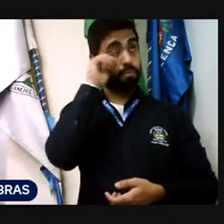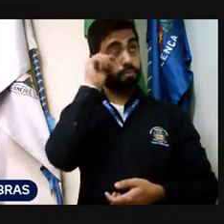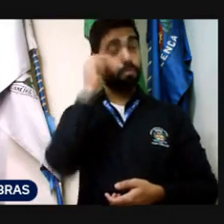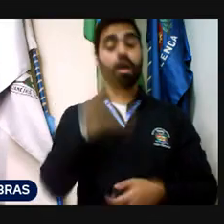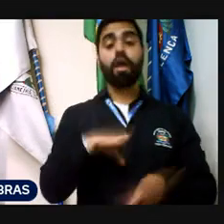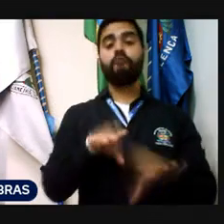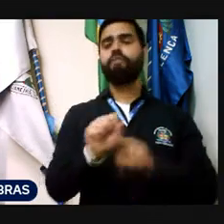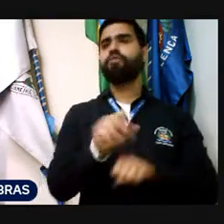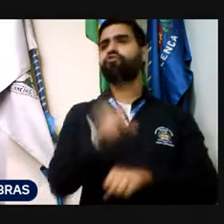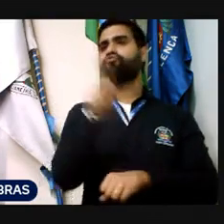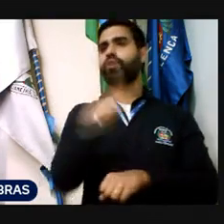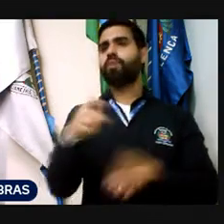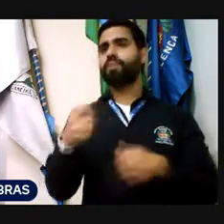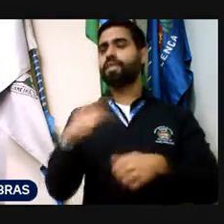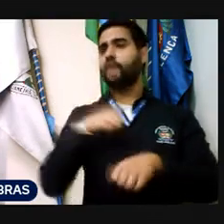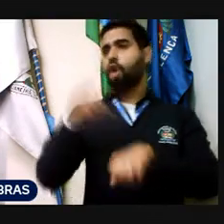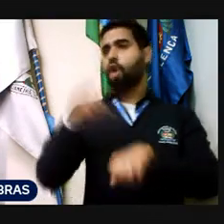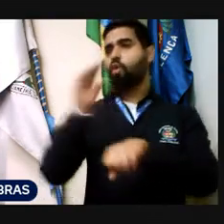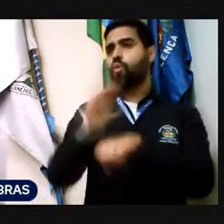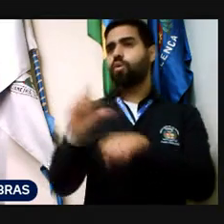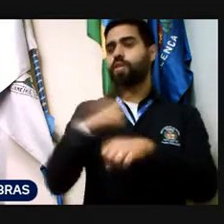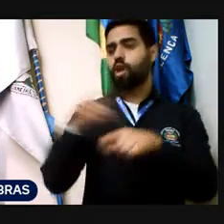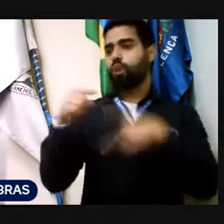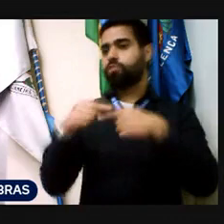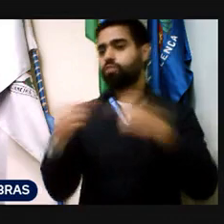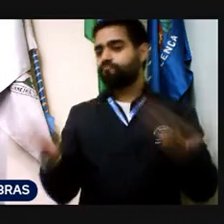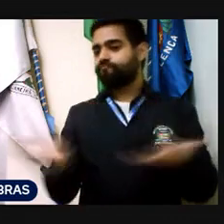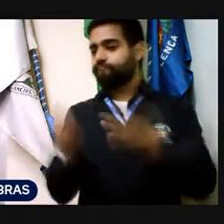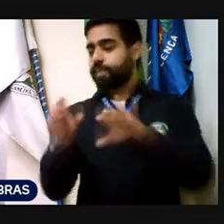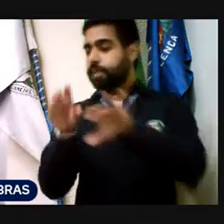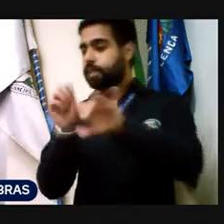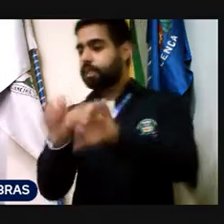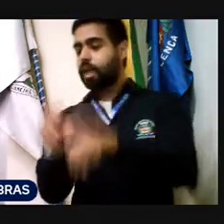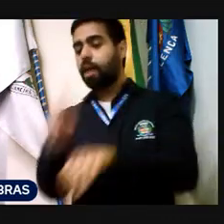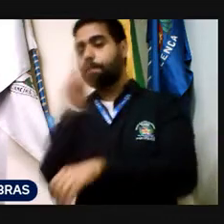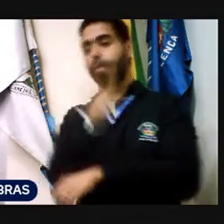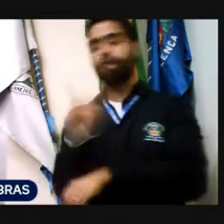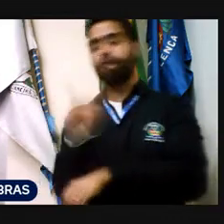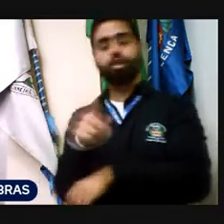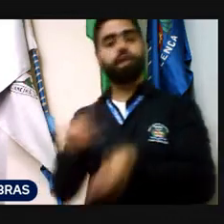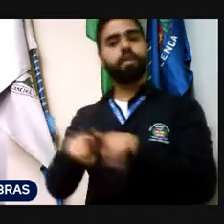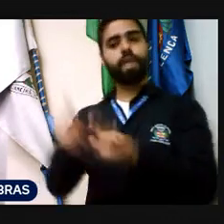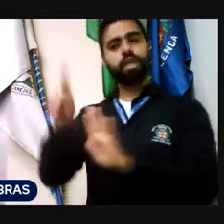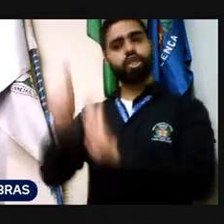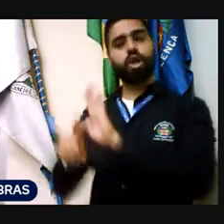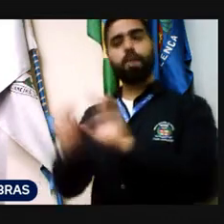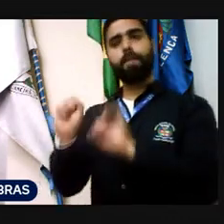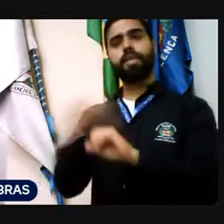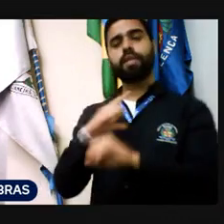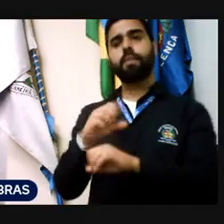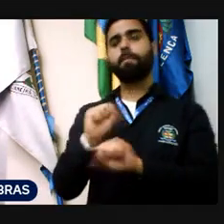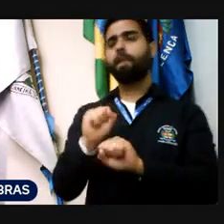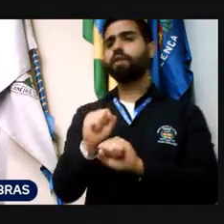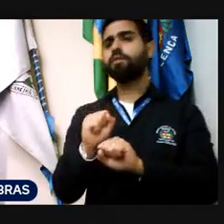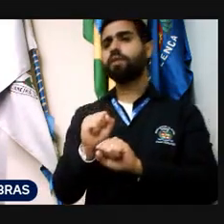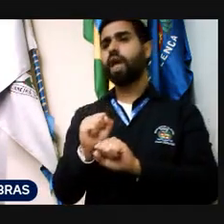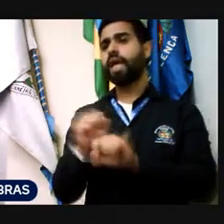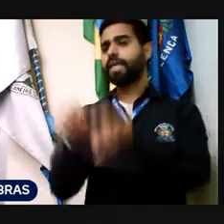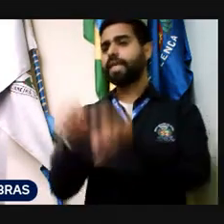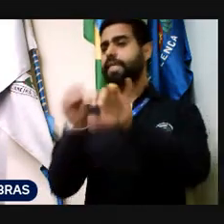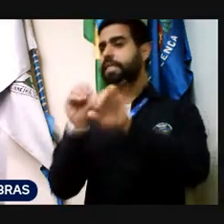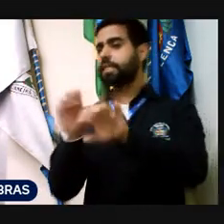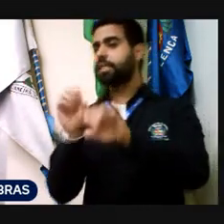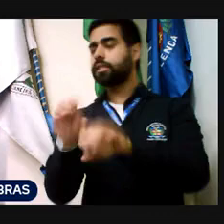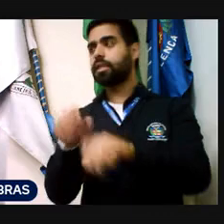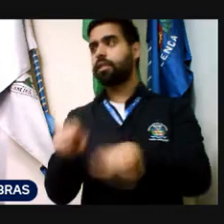disciplinas. O curso tem por objetivo capacitar professores, coordenadores e diretores para que se tornem multiplicadores da educação ambiental